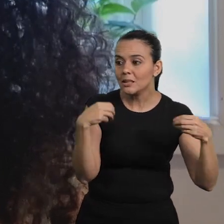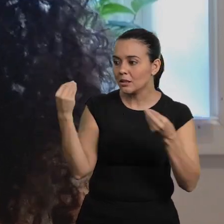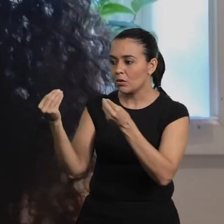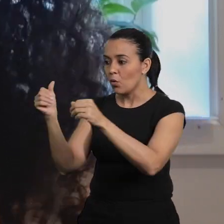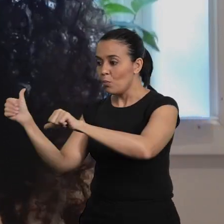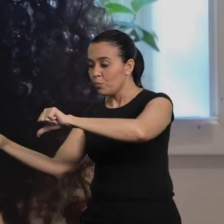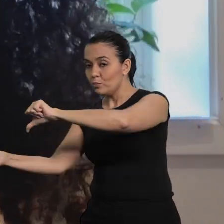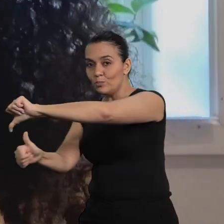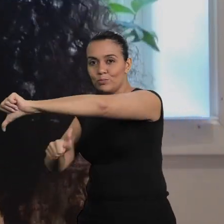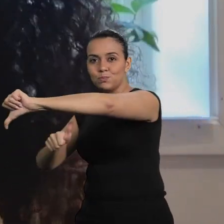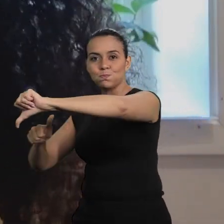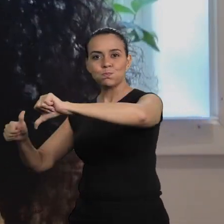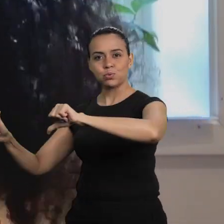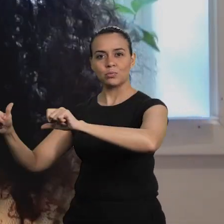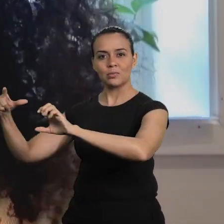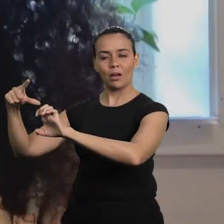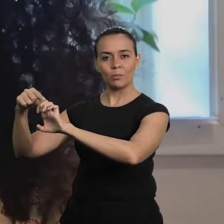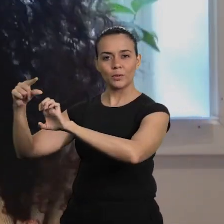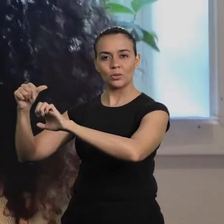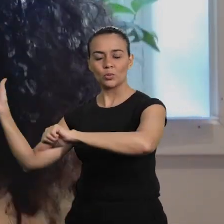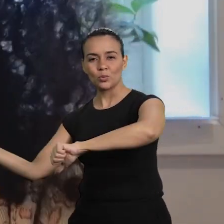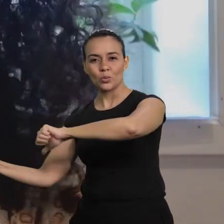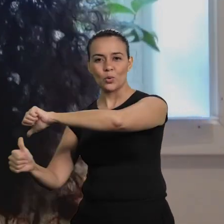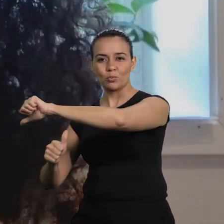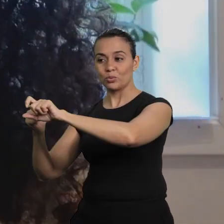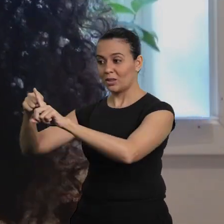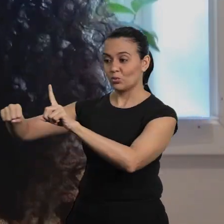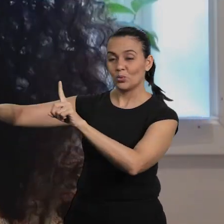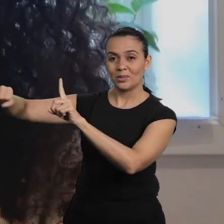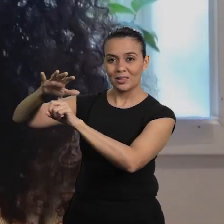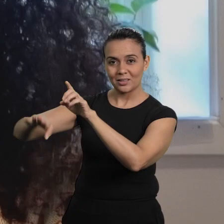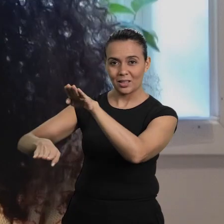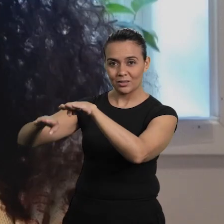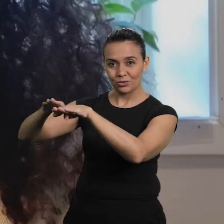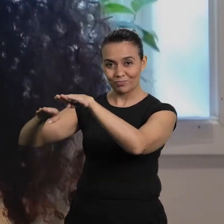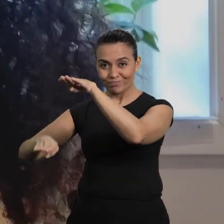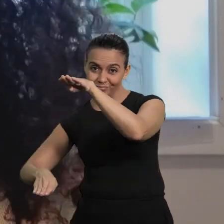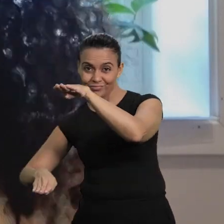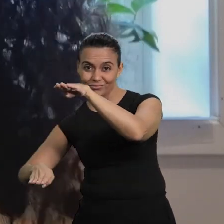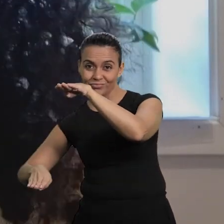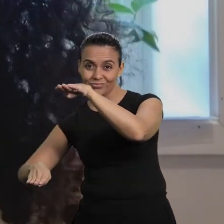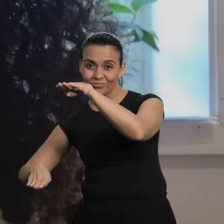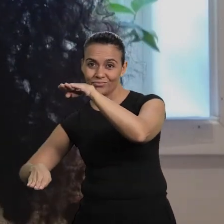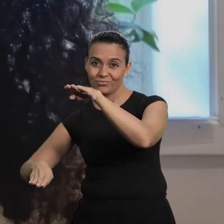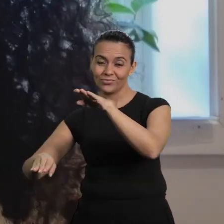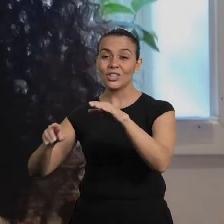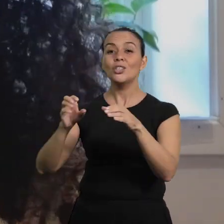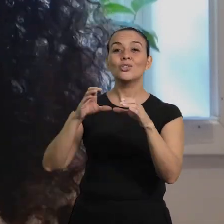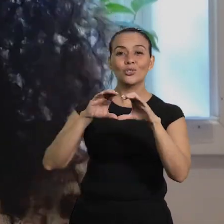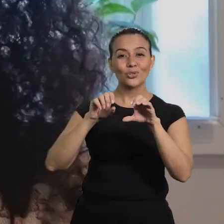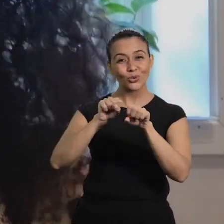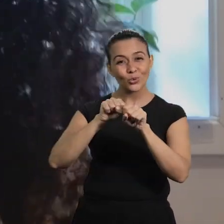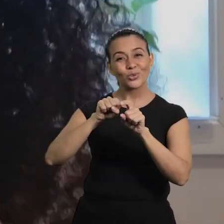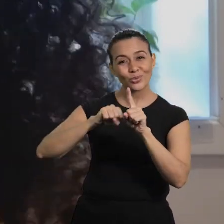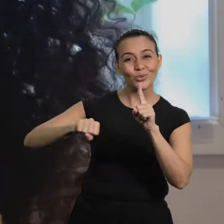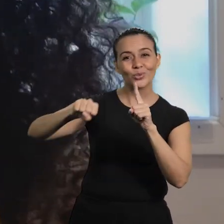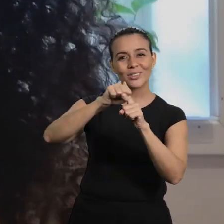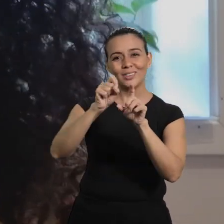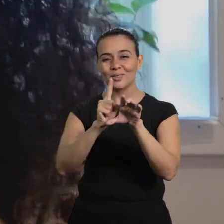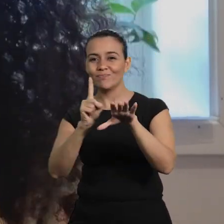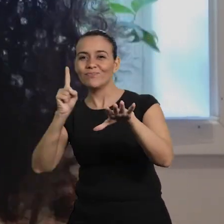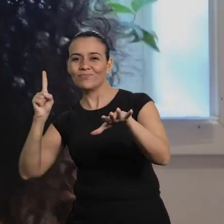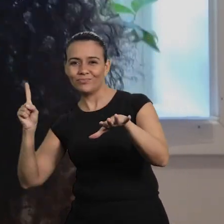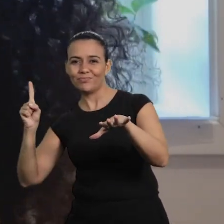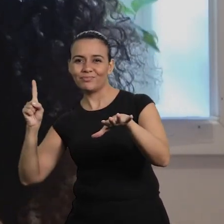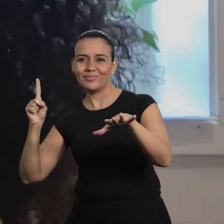em visibilizar que exclusão social e desigualdades, seja raciais e de